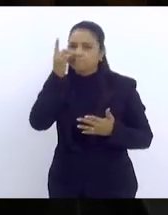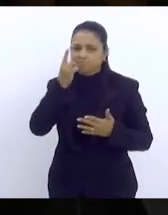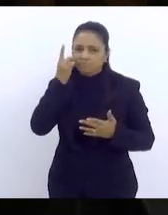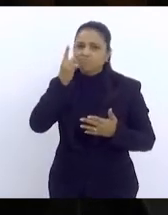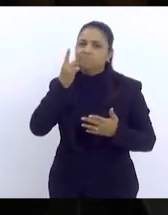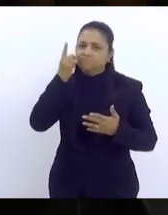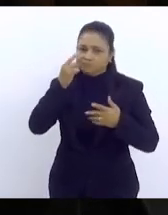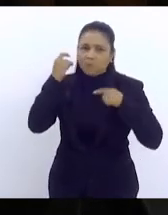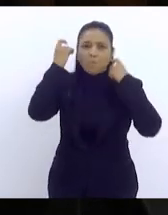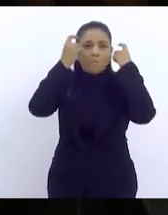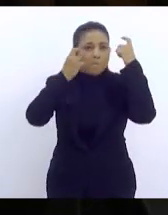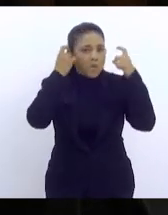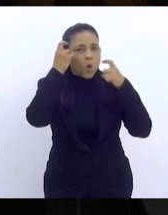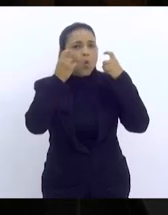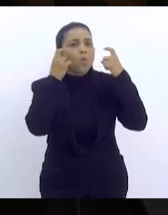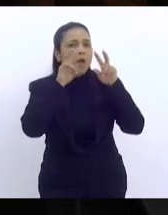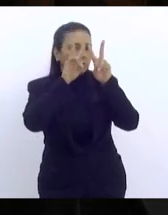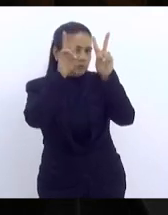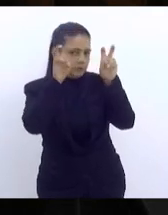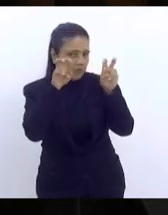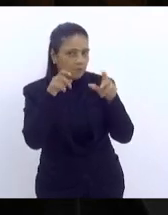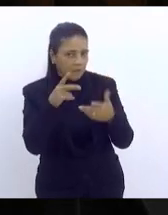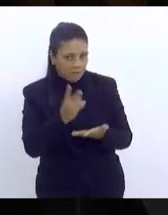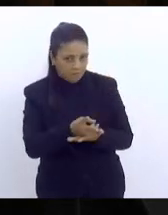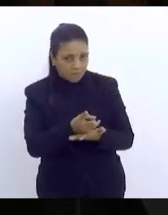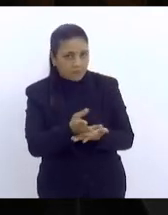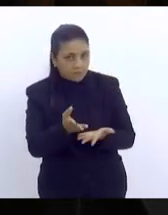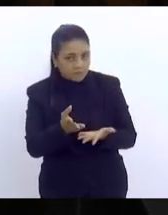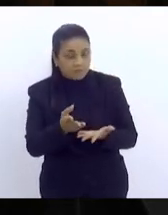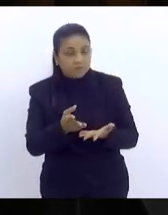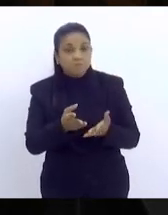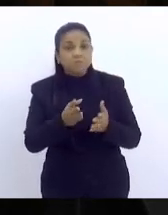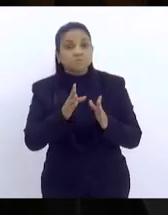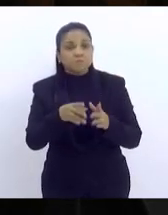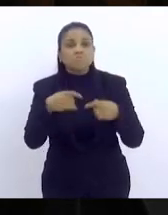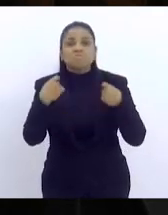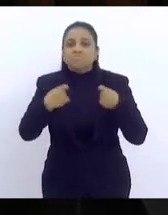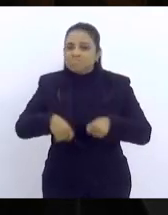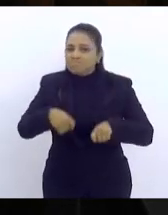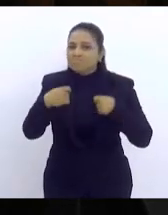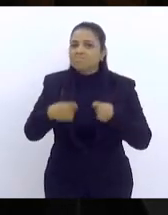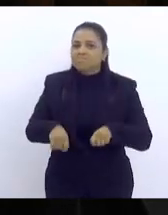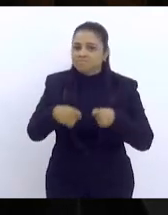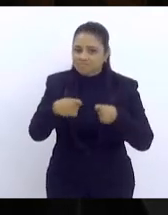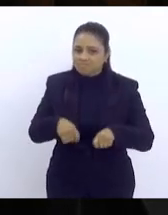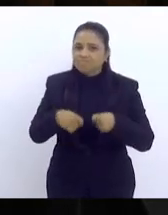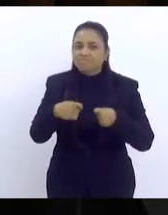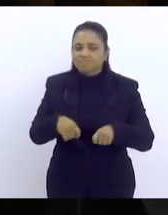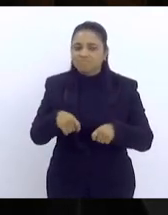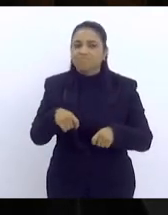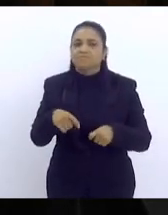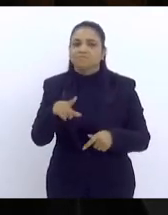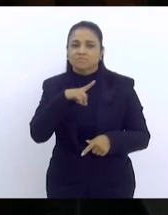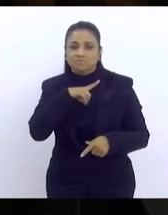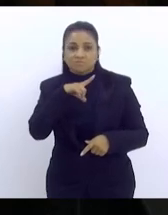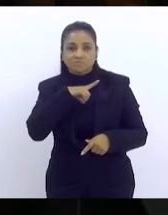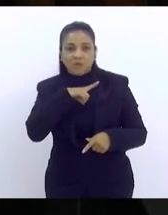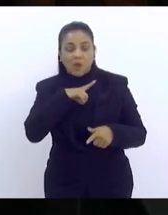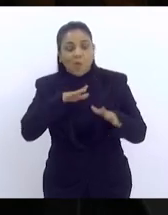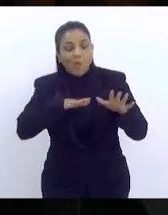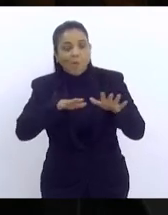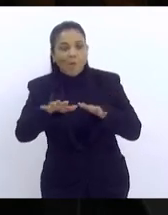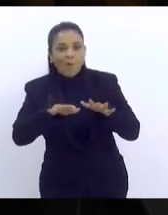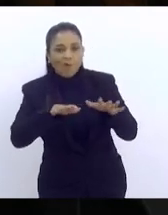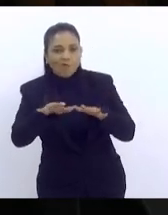preocupado com essa questão mas é necessário que a gente tenha um